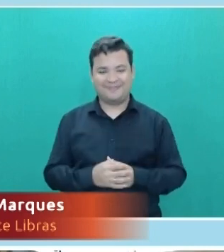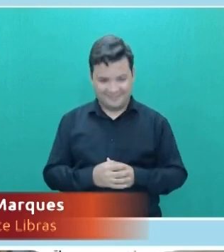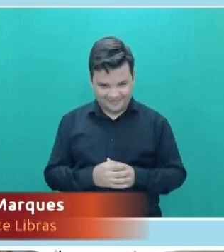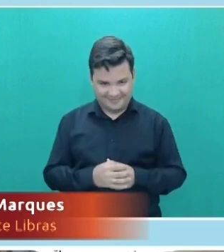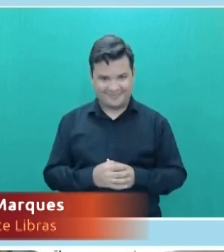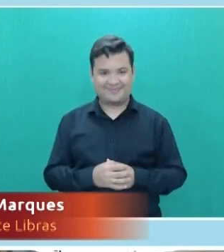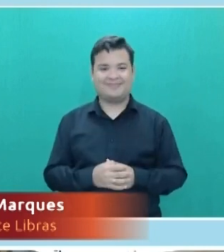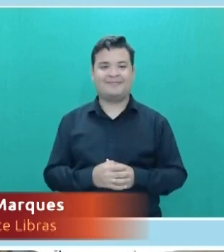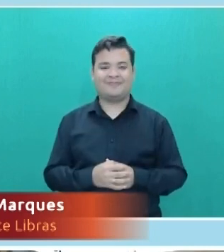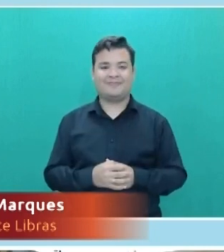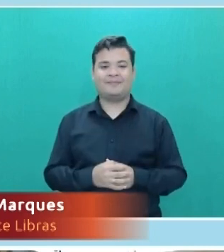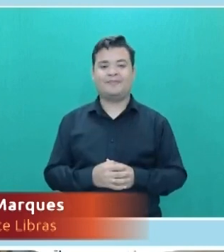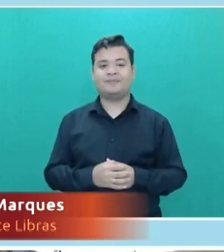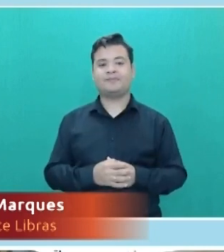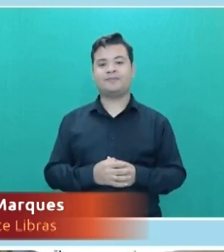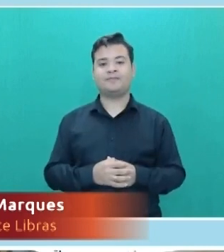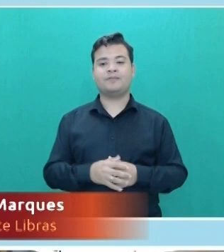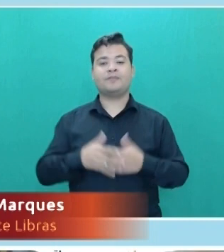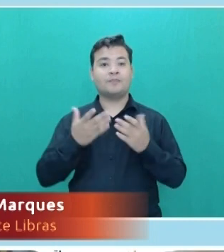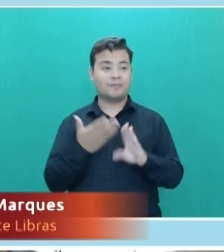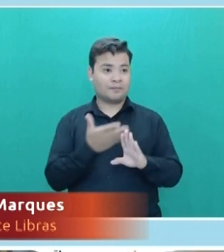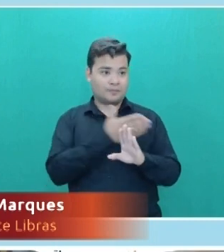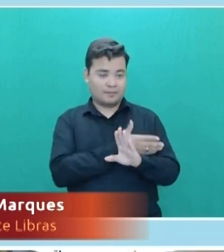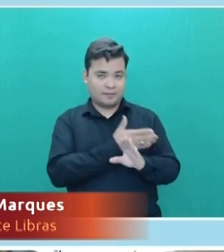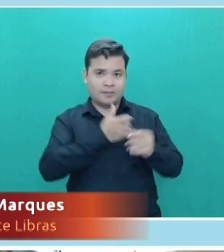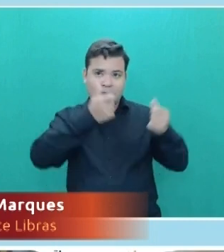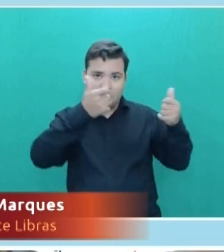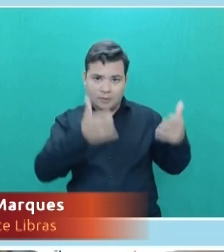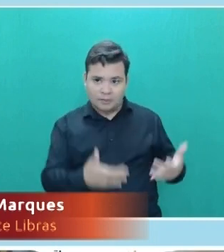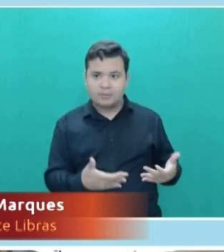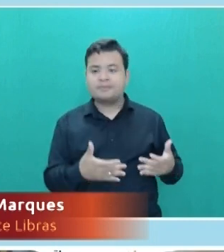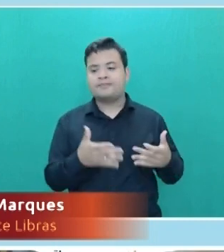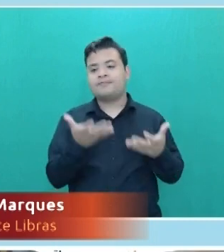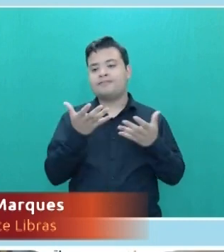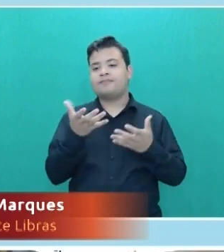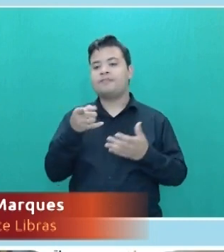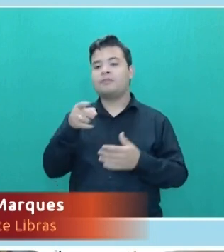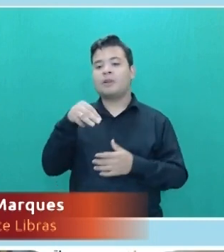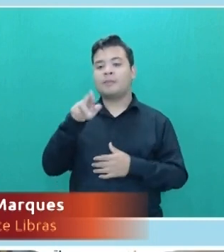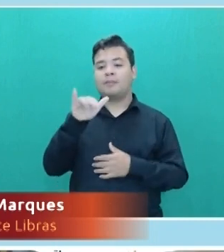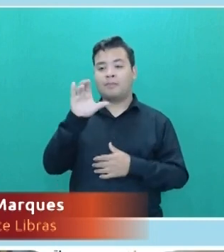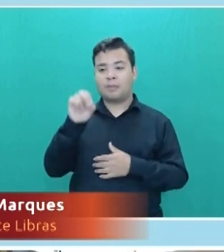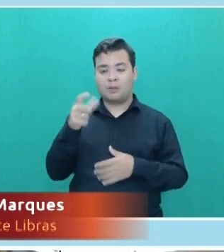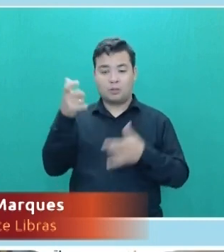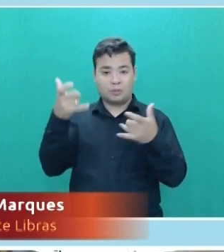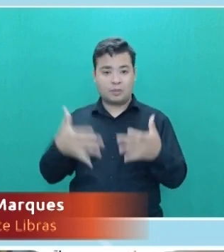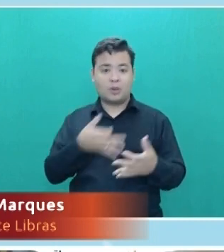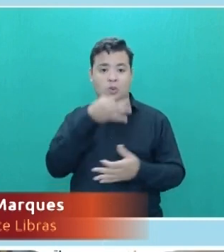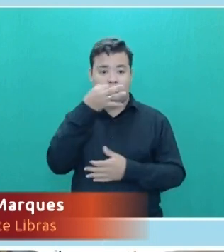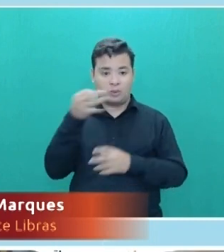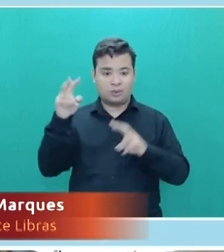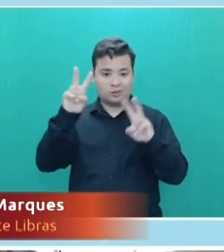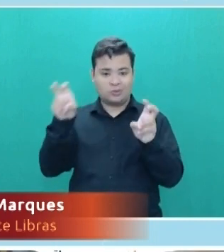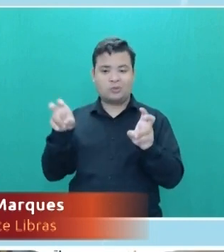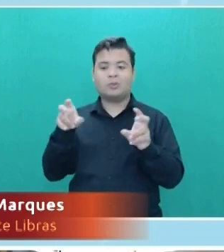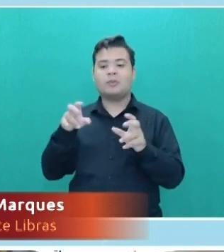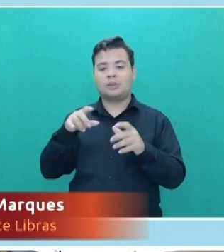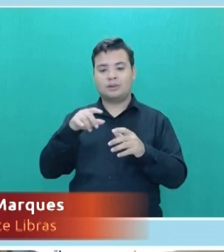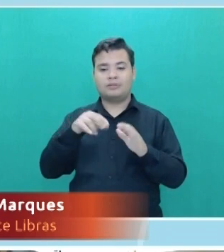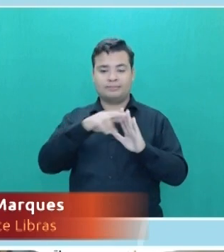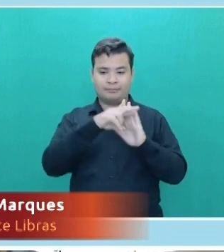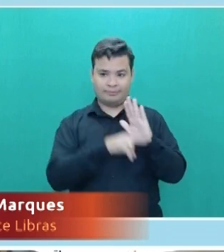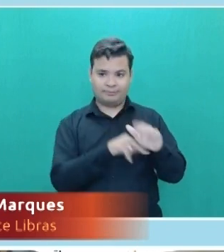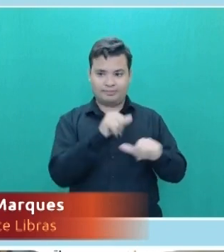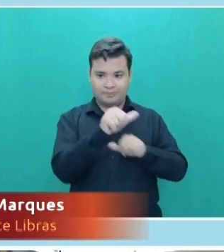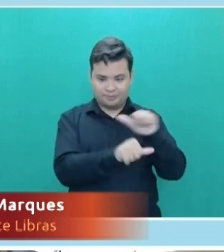Bom, como eu disse no final do bloco passado, Marco, queria a sua opinião sobre essa reforma. o juiz Túlio Macedo dividiu em 3